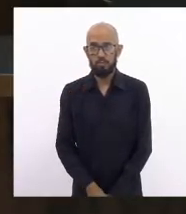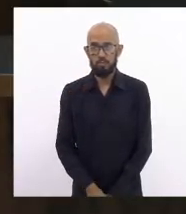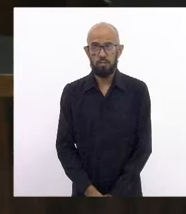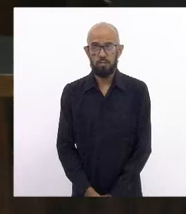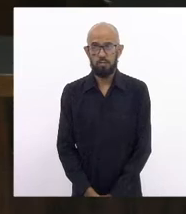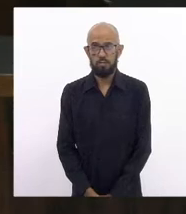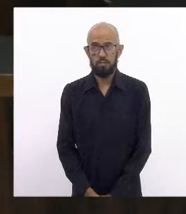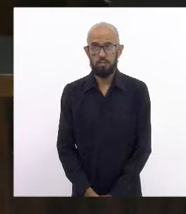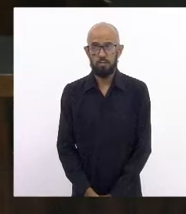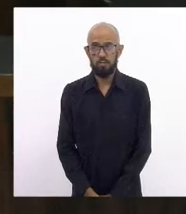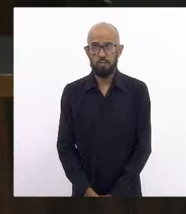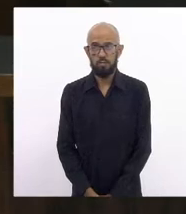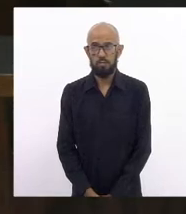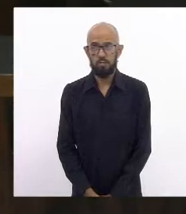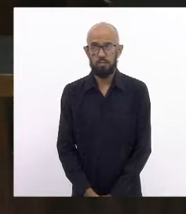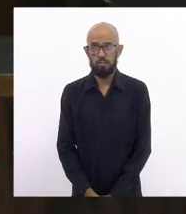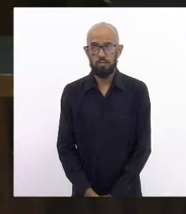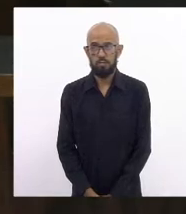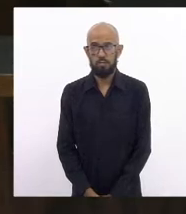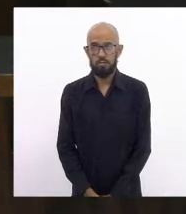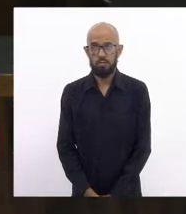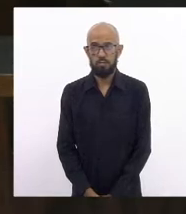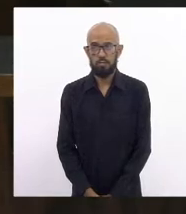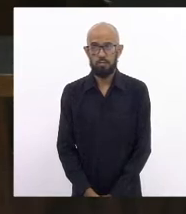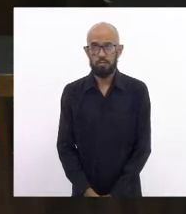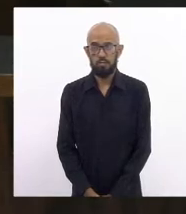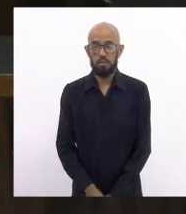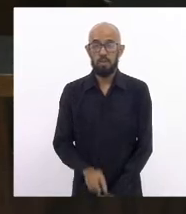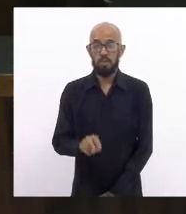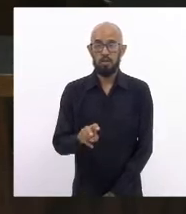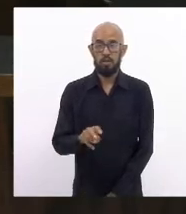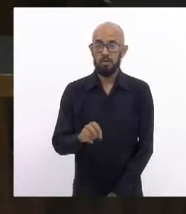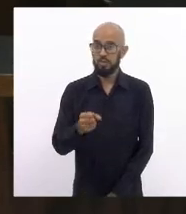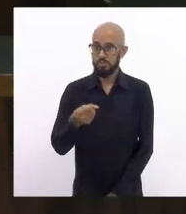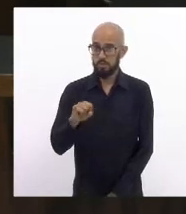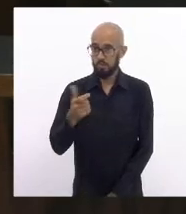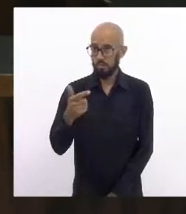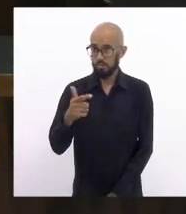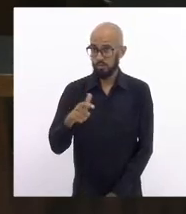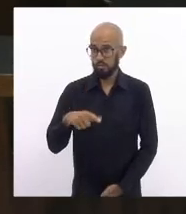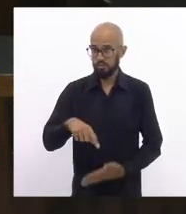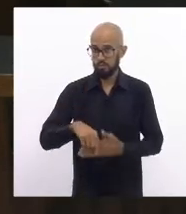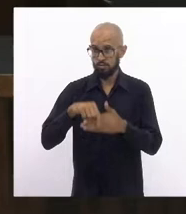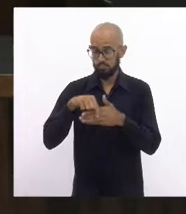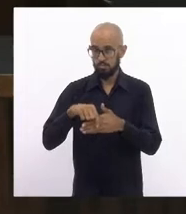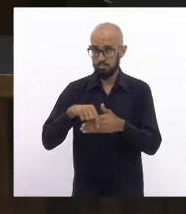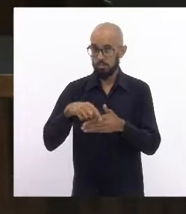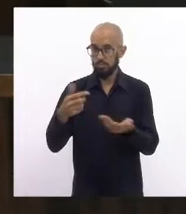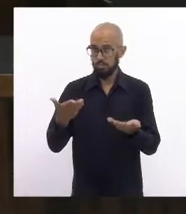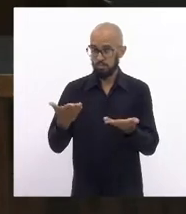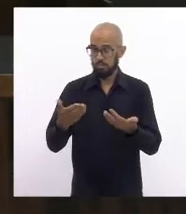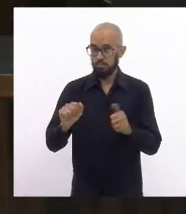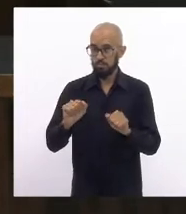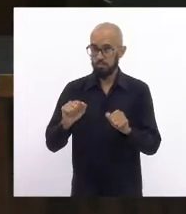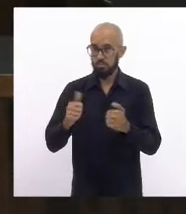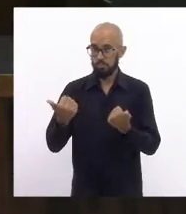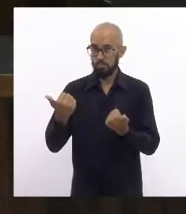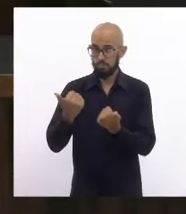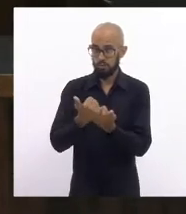Vou passar para o... Não votando os titulares, vou passar para os suplentes pela ordem